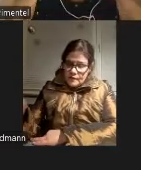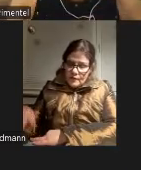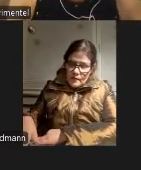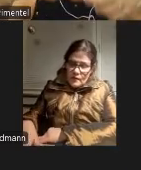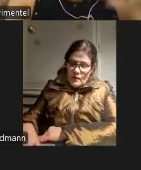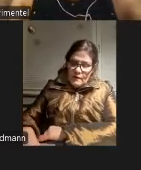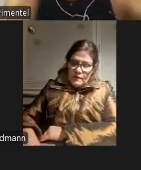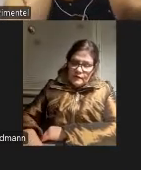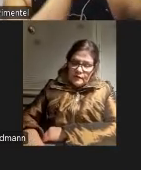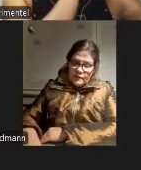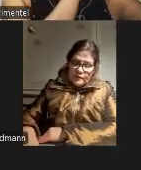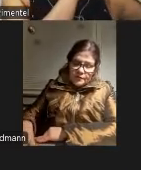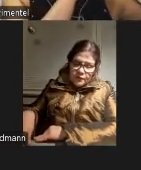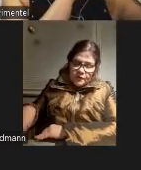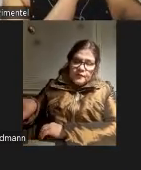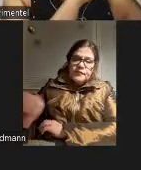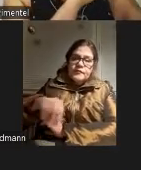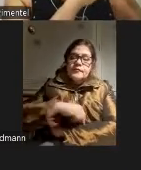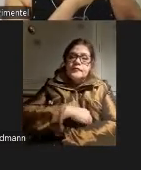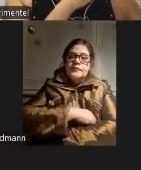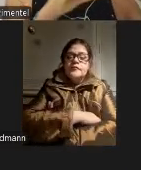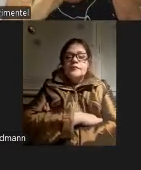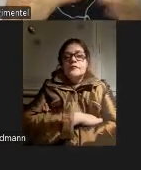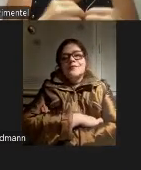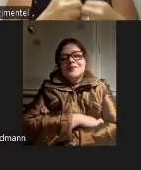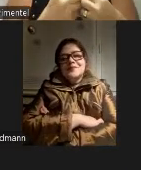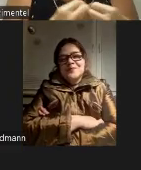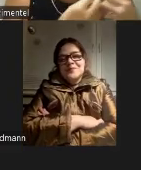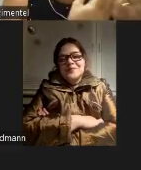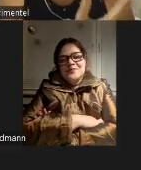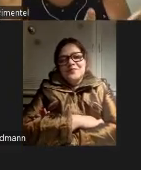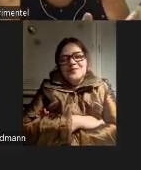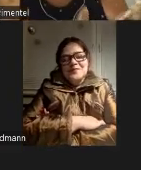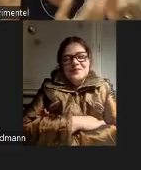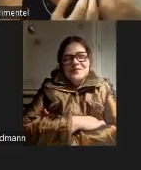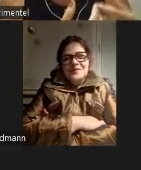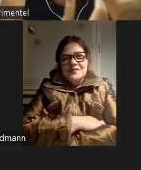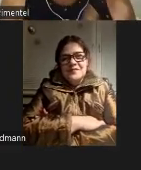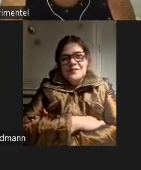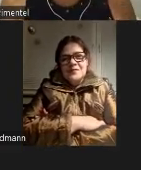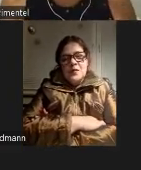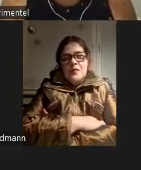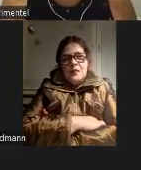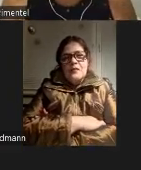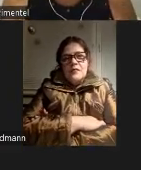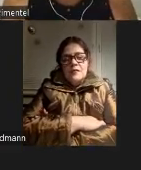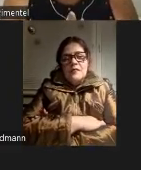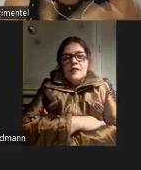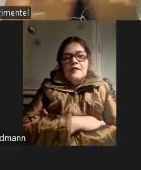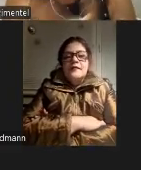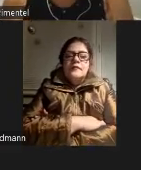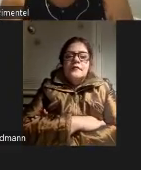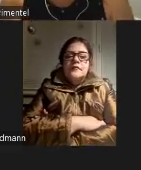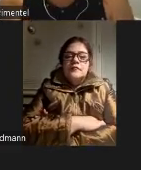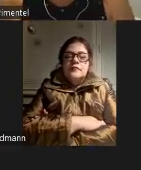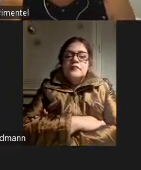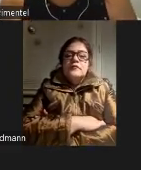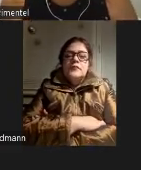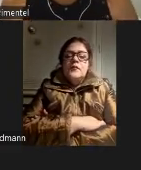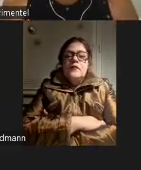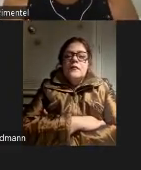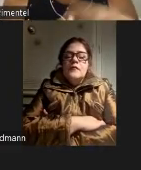A gente dormia lá atrás, nos tempos remotos, quando a luz acabava e quando a gente não tinha energia elétrica, se